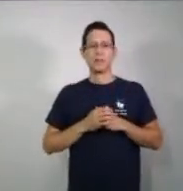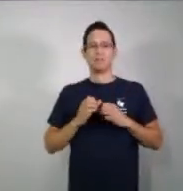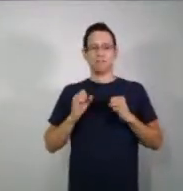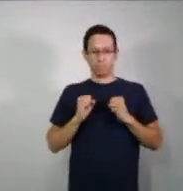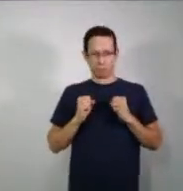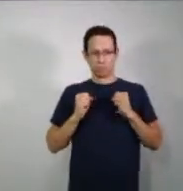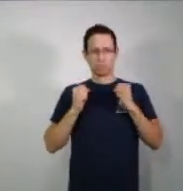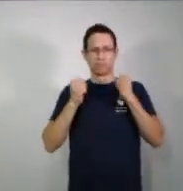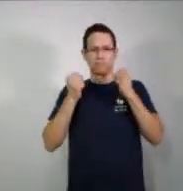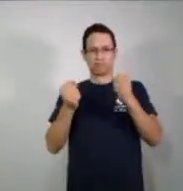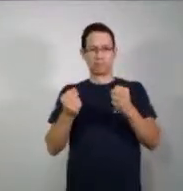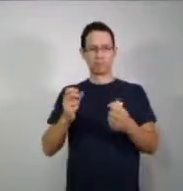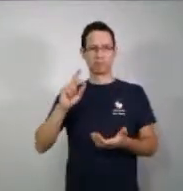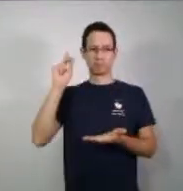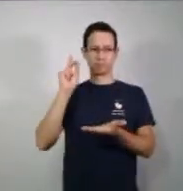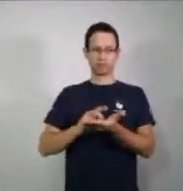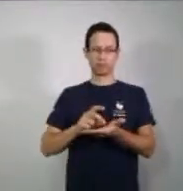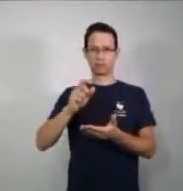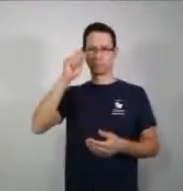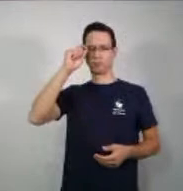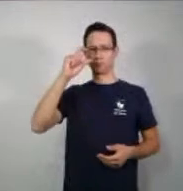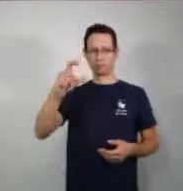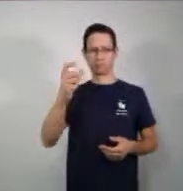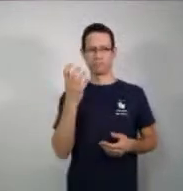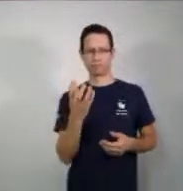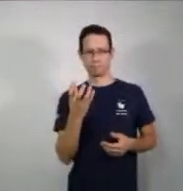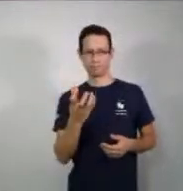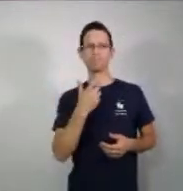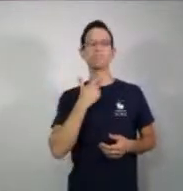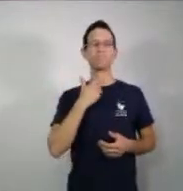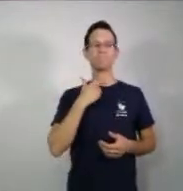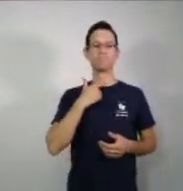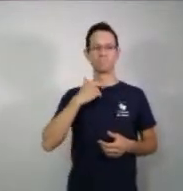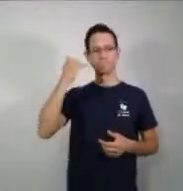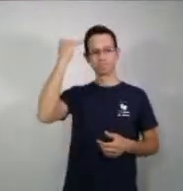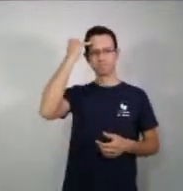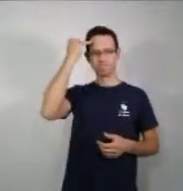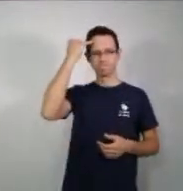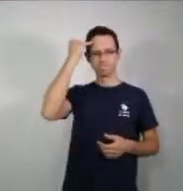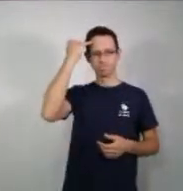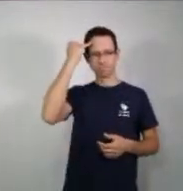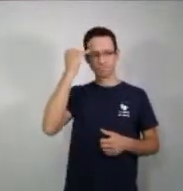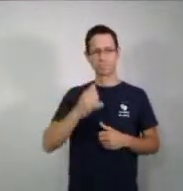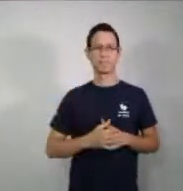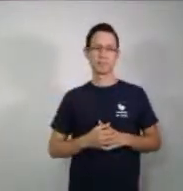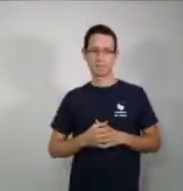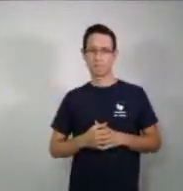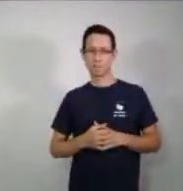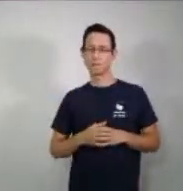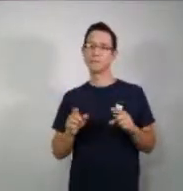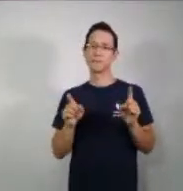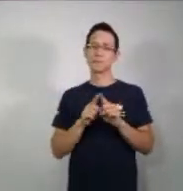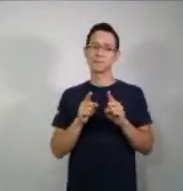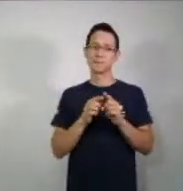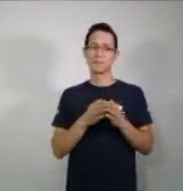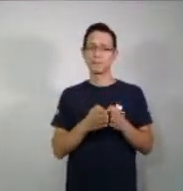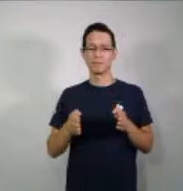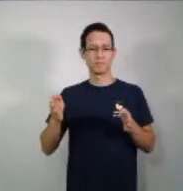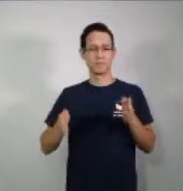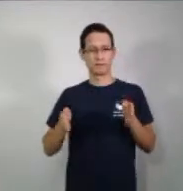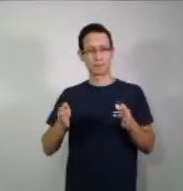sincero e genuíno de interesse intelectual, como também, em certo momento, passou a